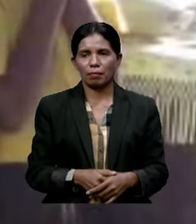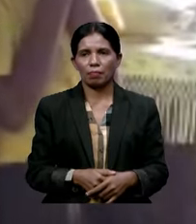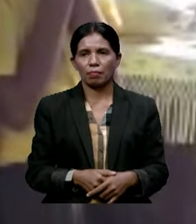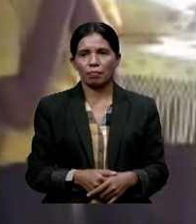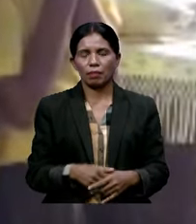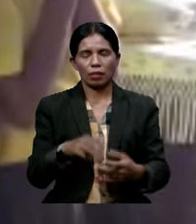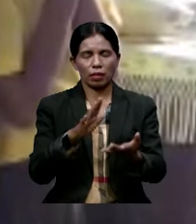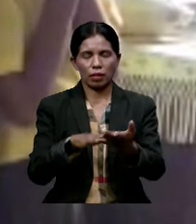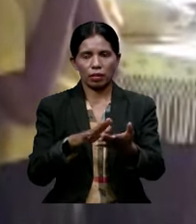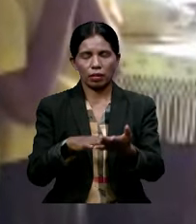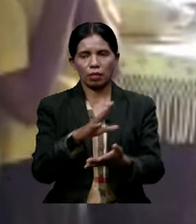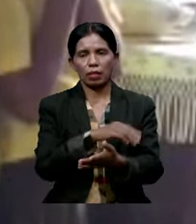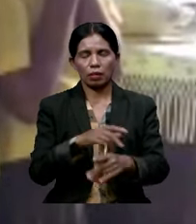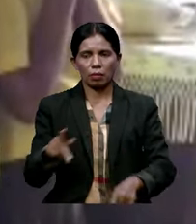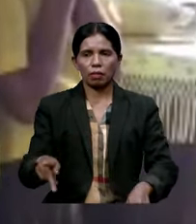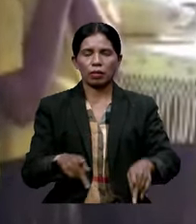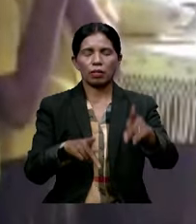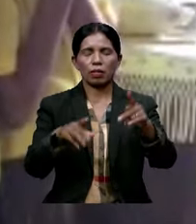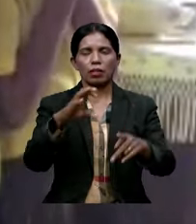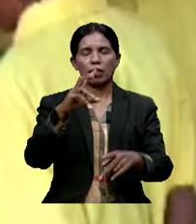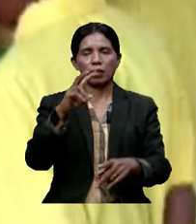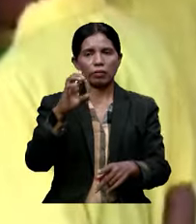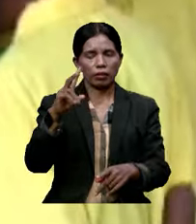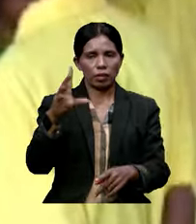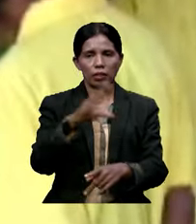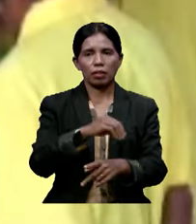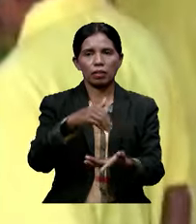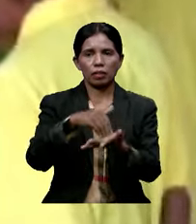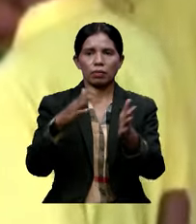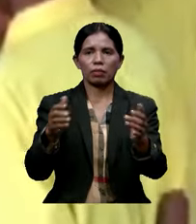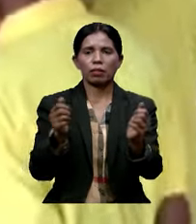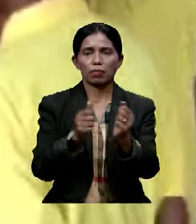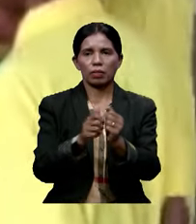Escola Básica Filial Pública Caravela Vemassi e a estudante Bessi